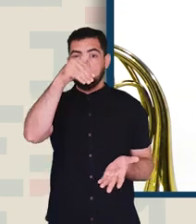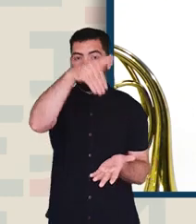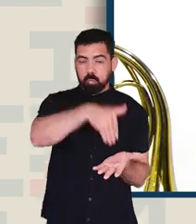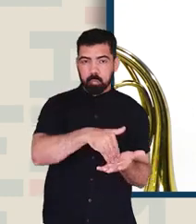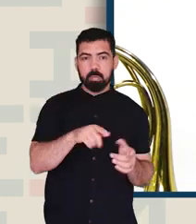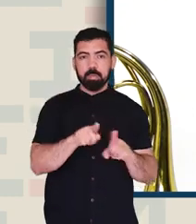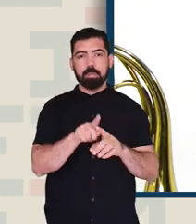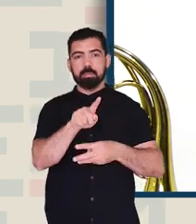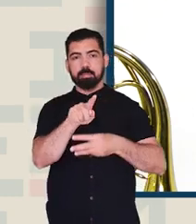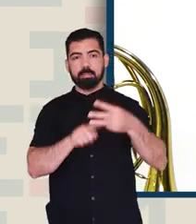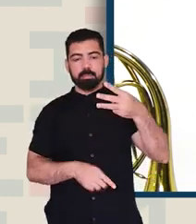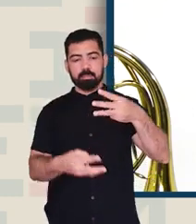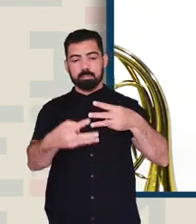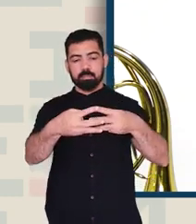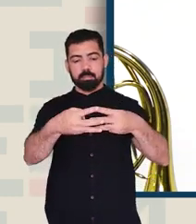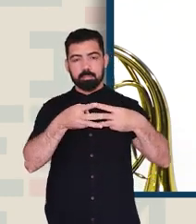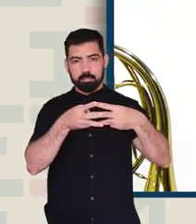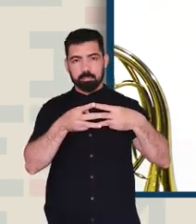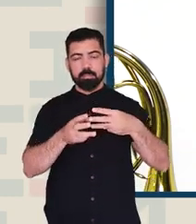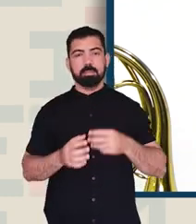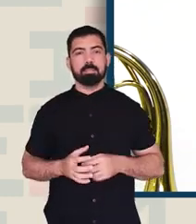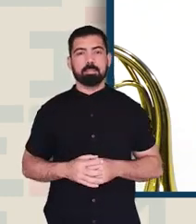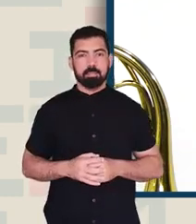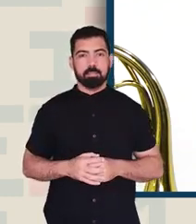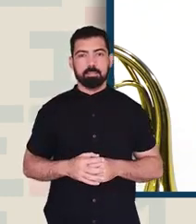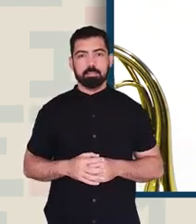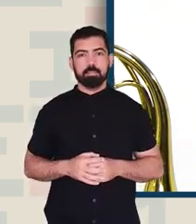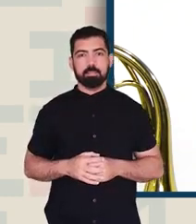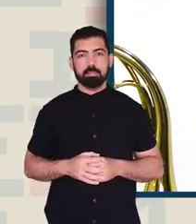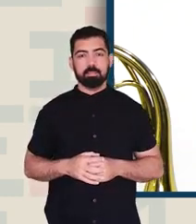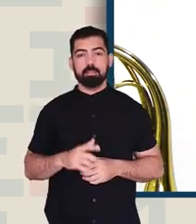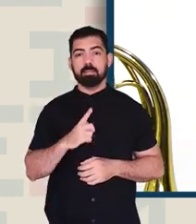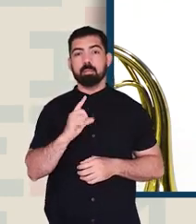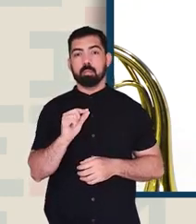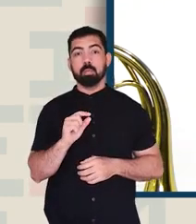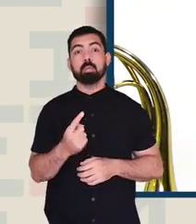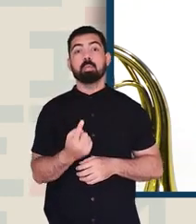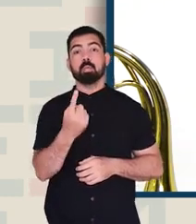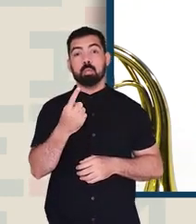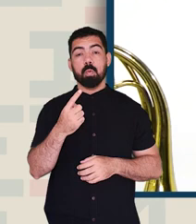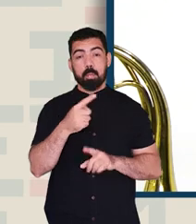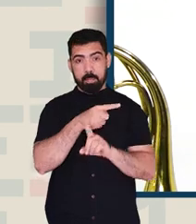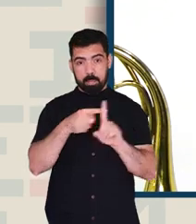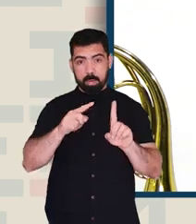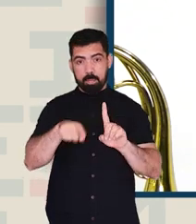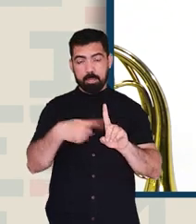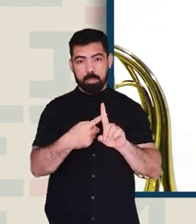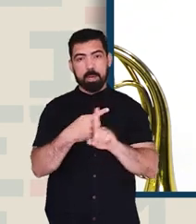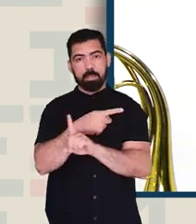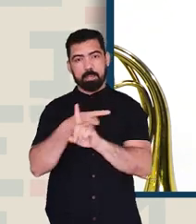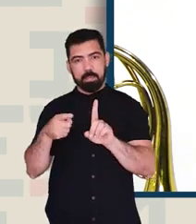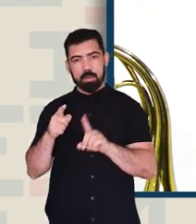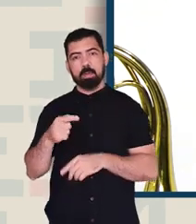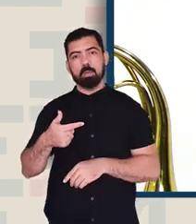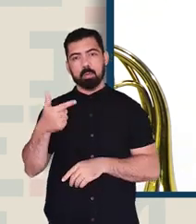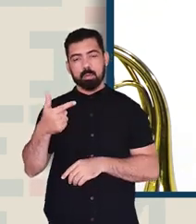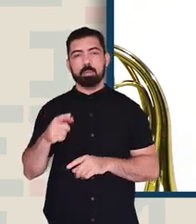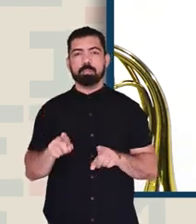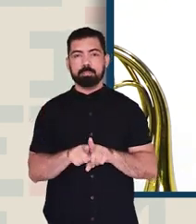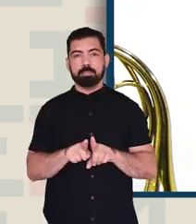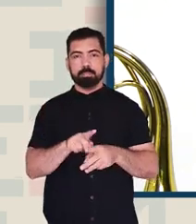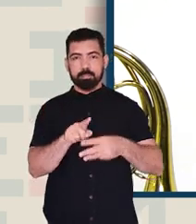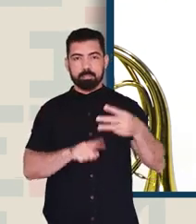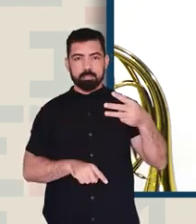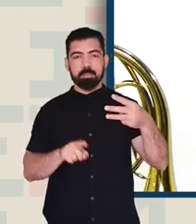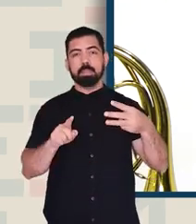E por último, os três. Então eu tenho 2, quer dizer, tenho um e meio, com mais meio 2 e com mais um